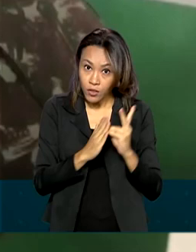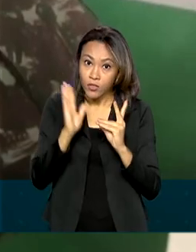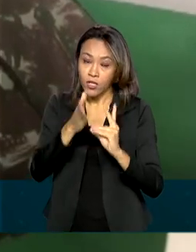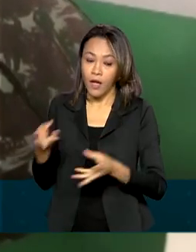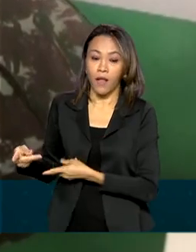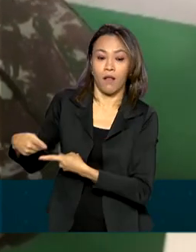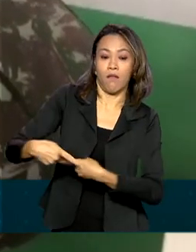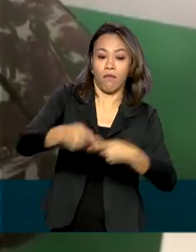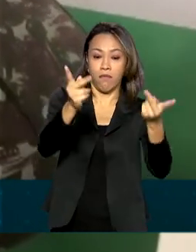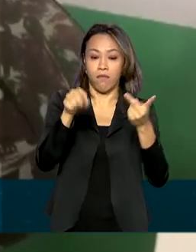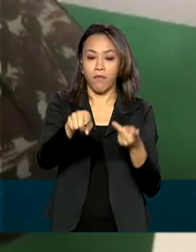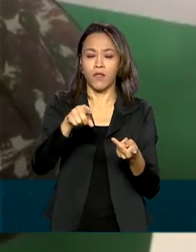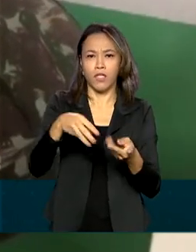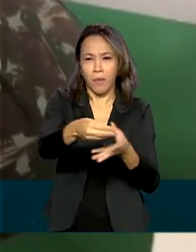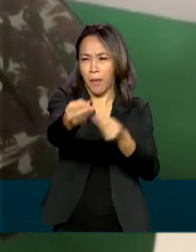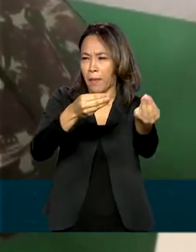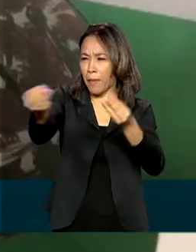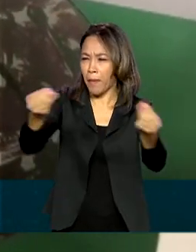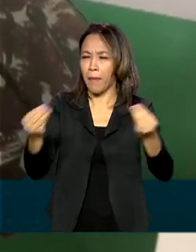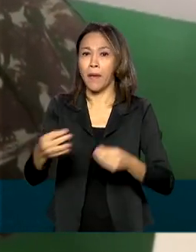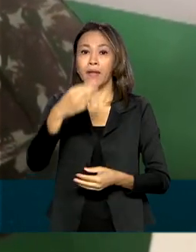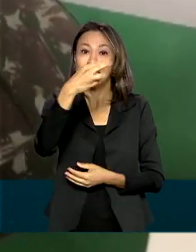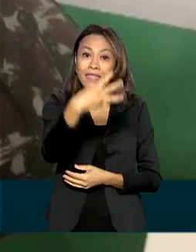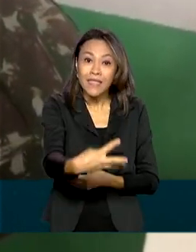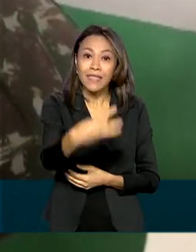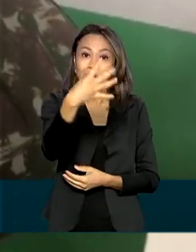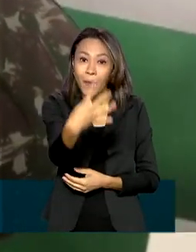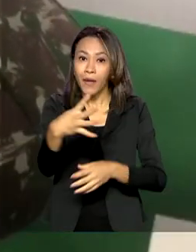que estão sendo distribuídas para 34 distritos indígenas